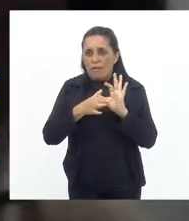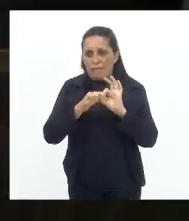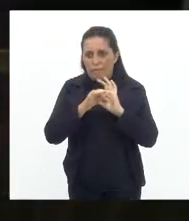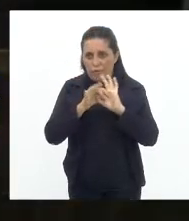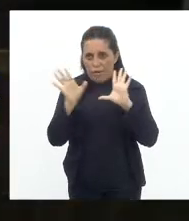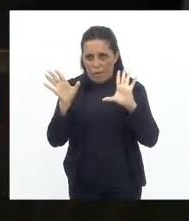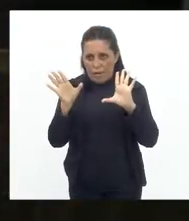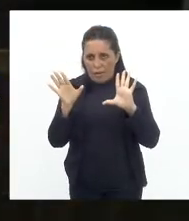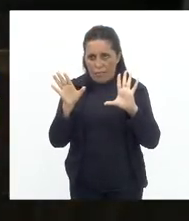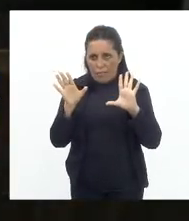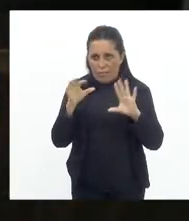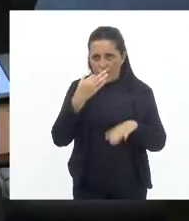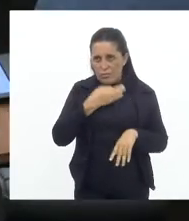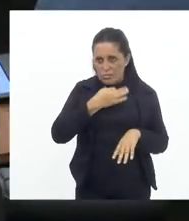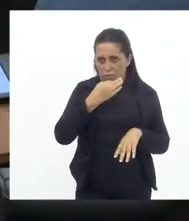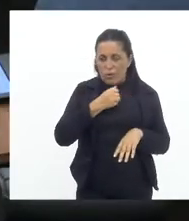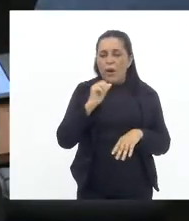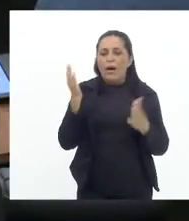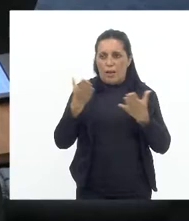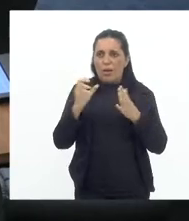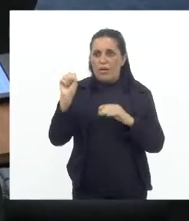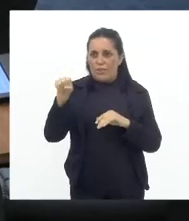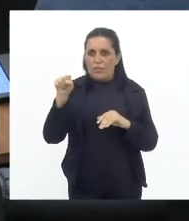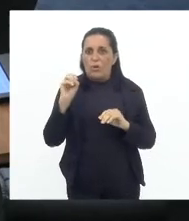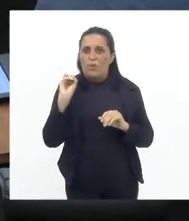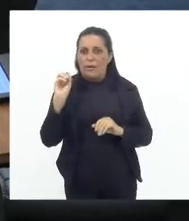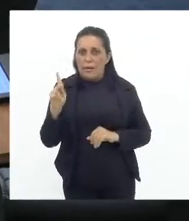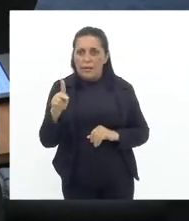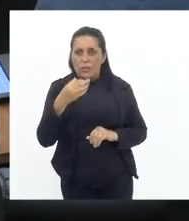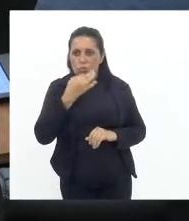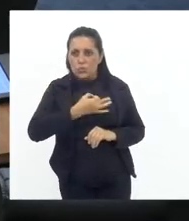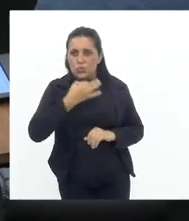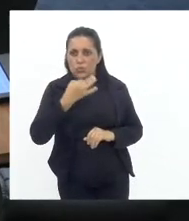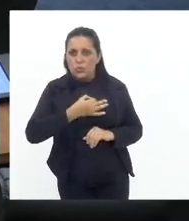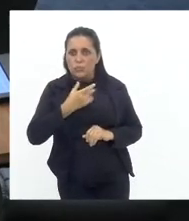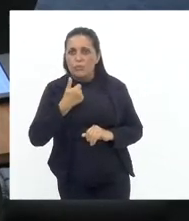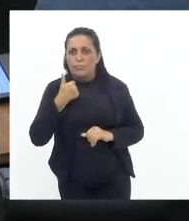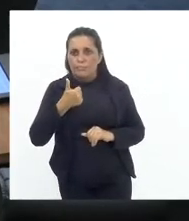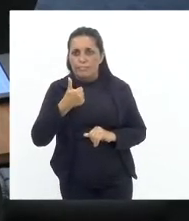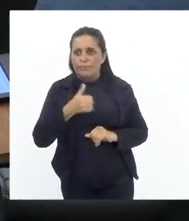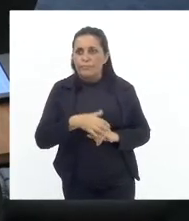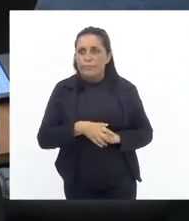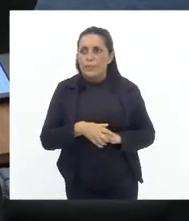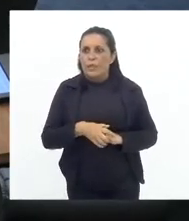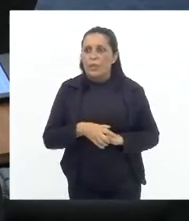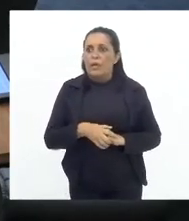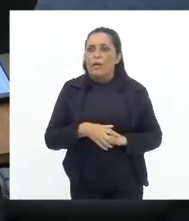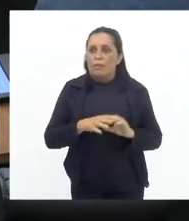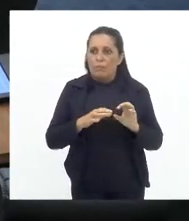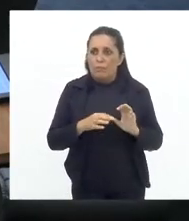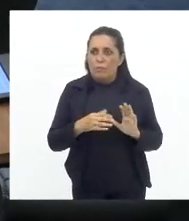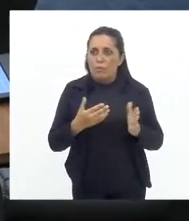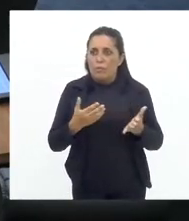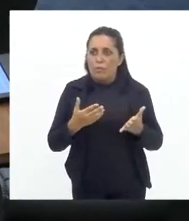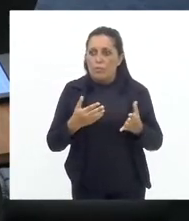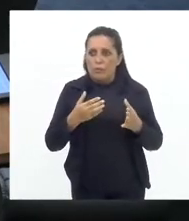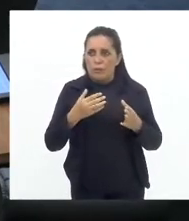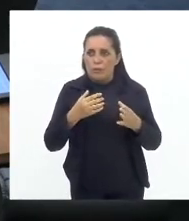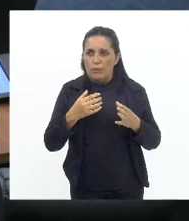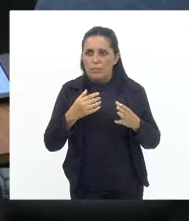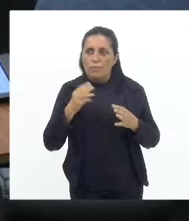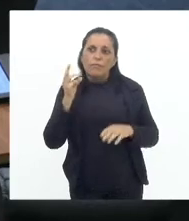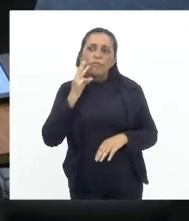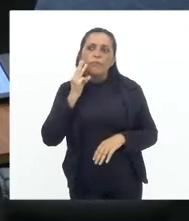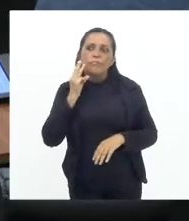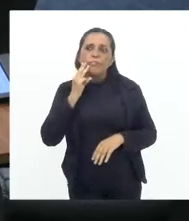obrigado agora agora sim pareceres emitidos em excursão Deputado waldeck